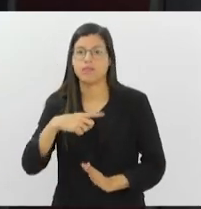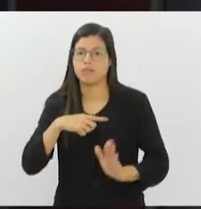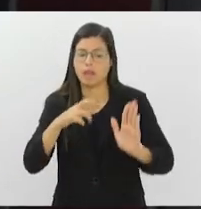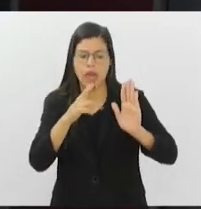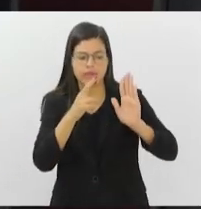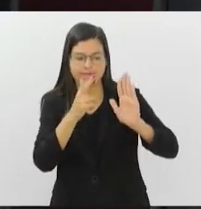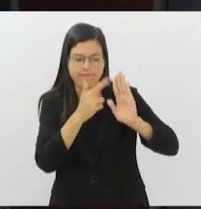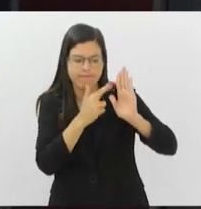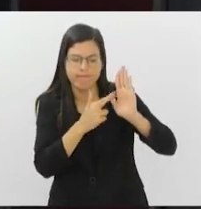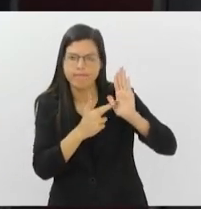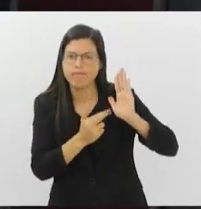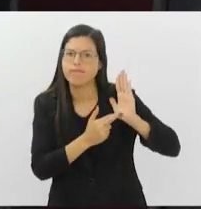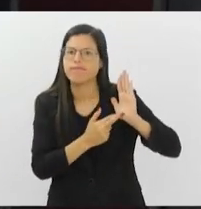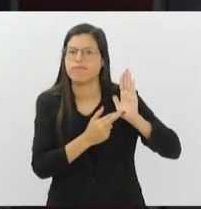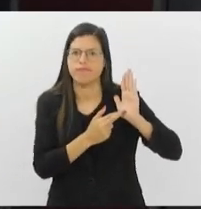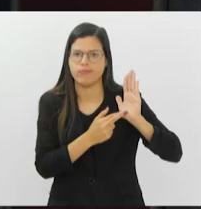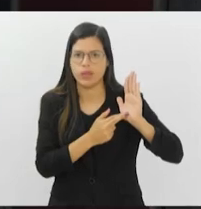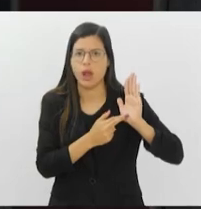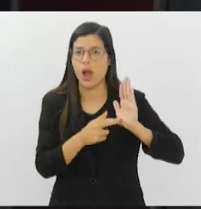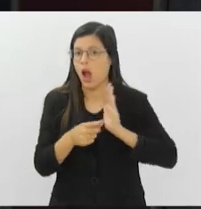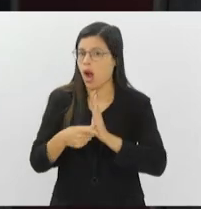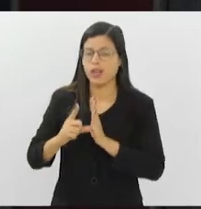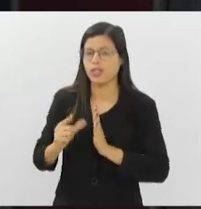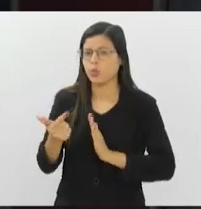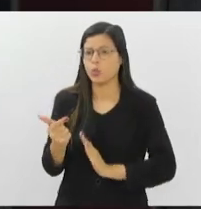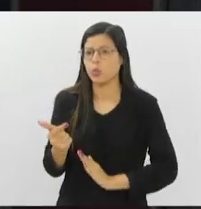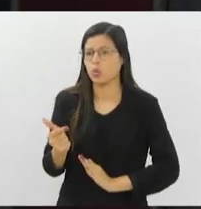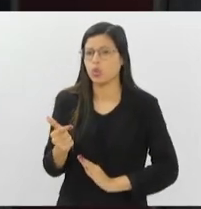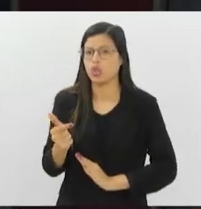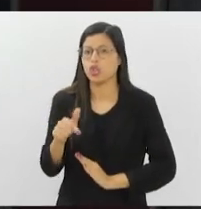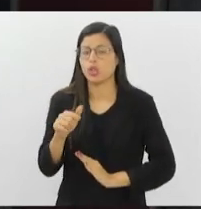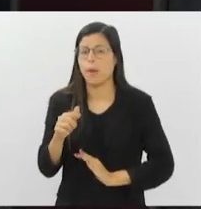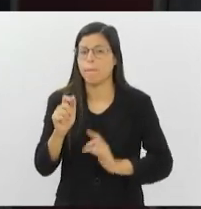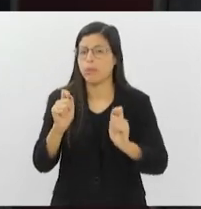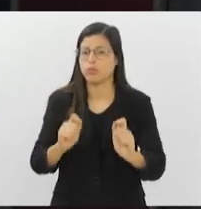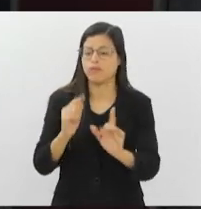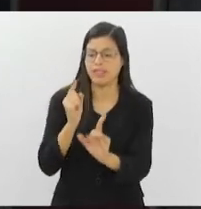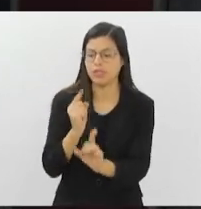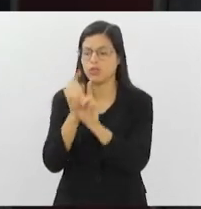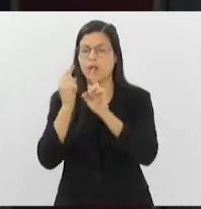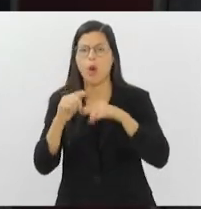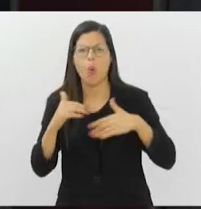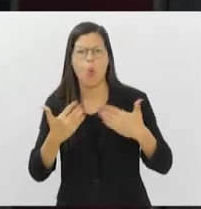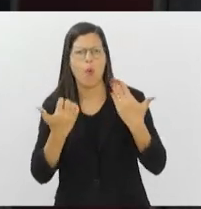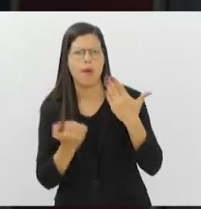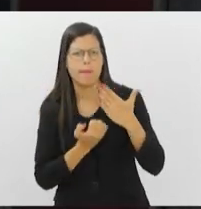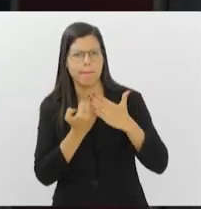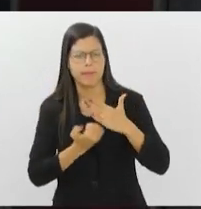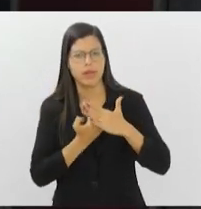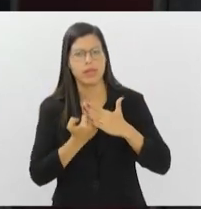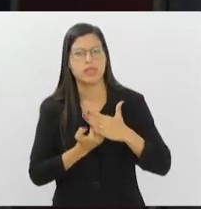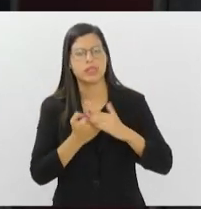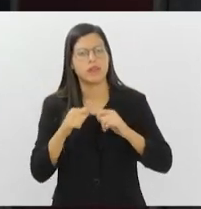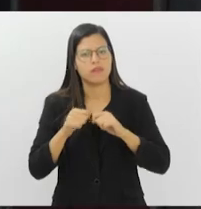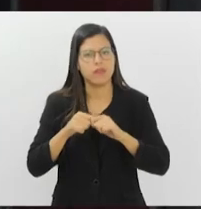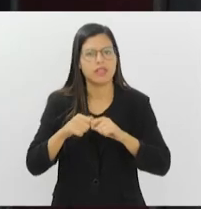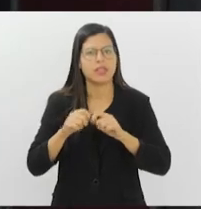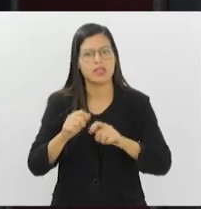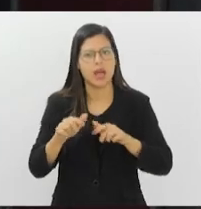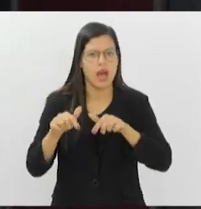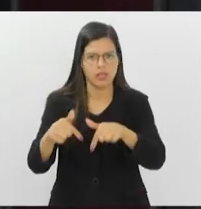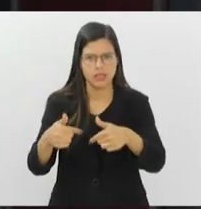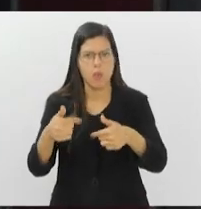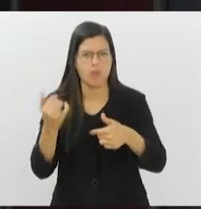antes nós não tínhamos sequer a identificação de Quais empresas que desenvolviam essa atividade econômica tão importante de